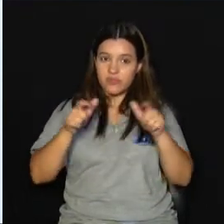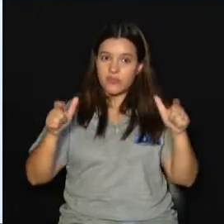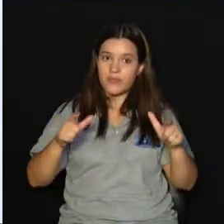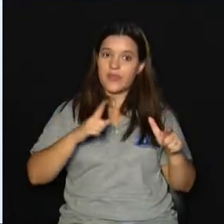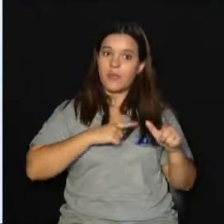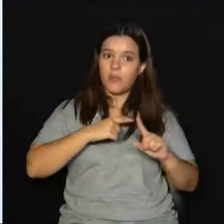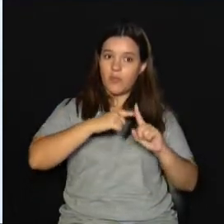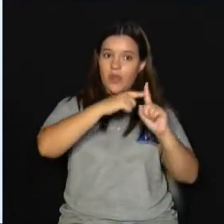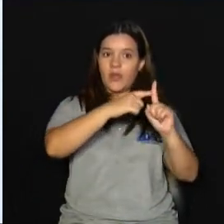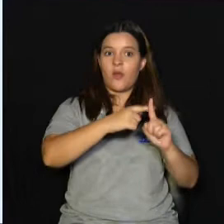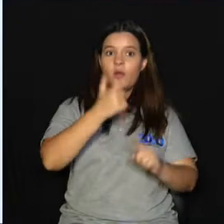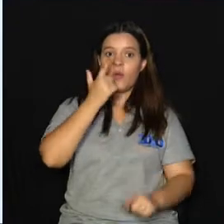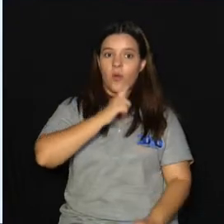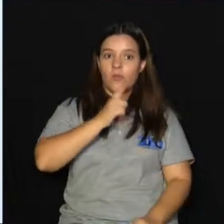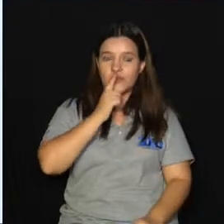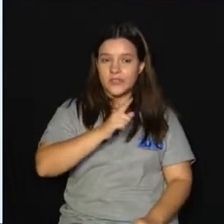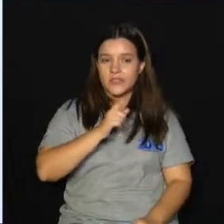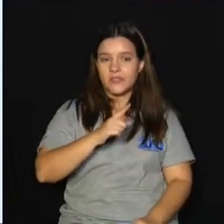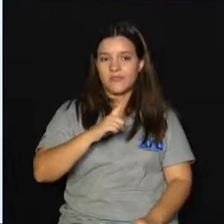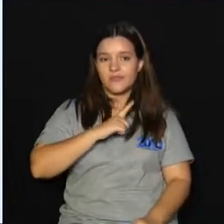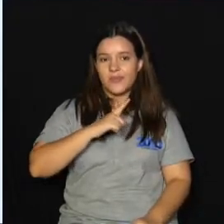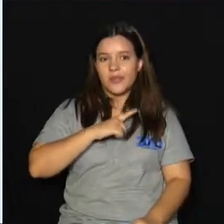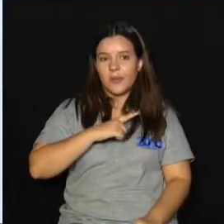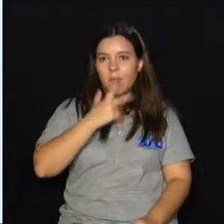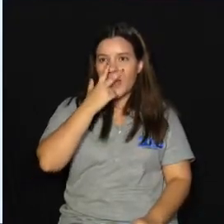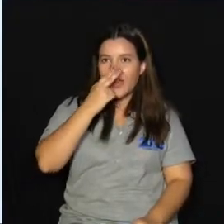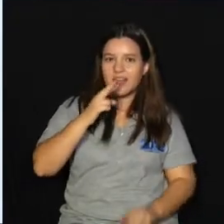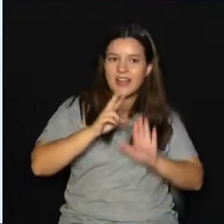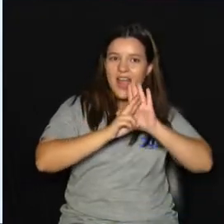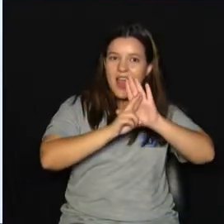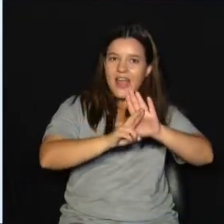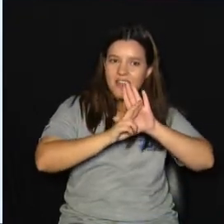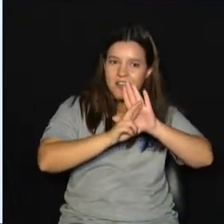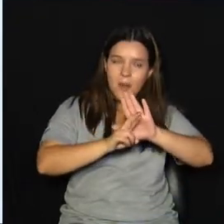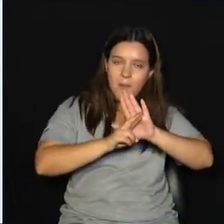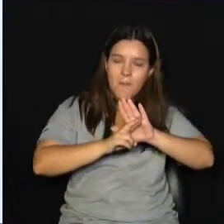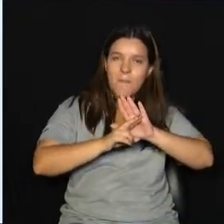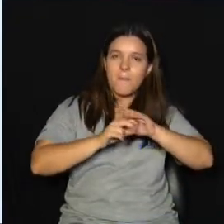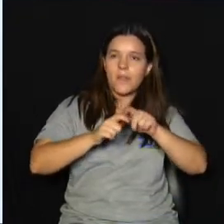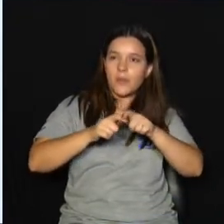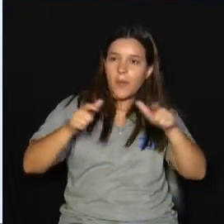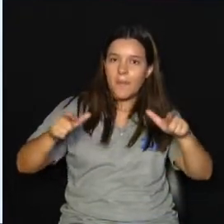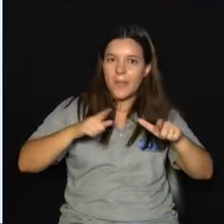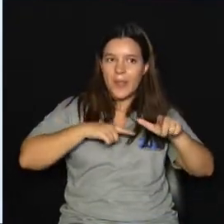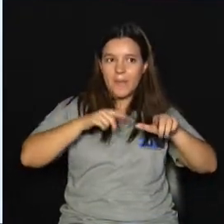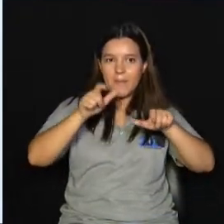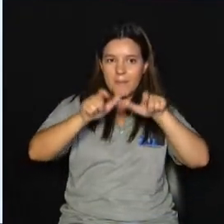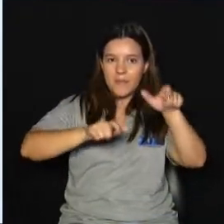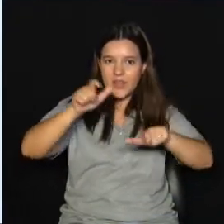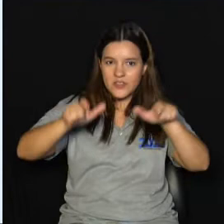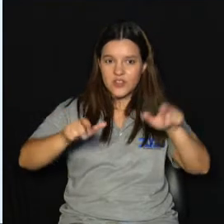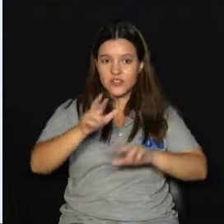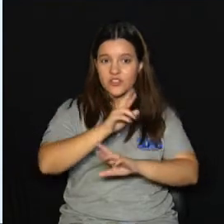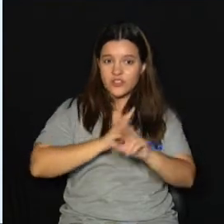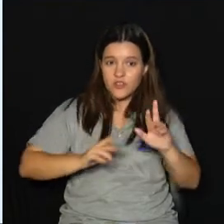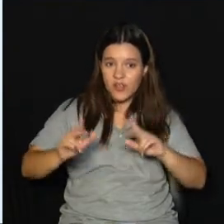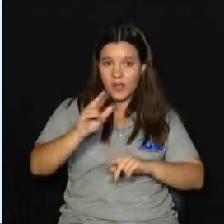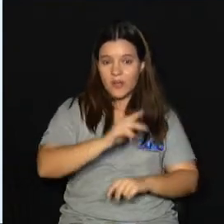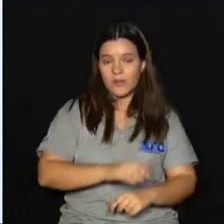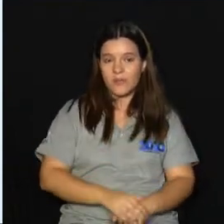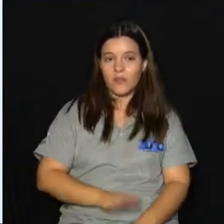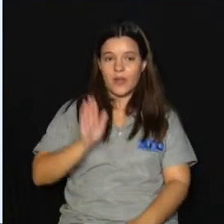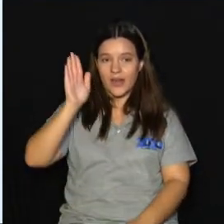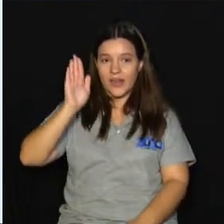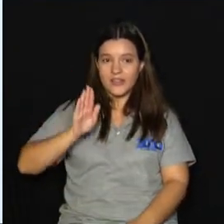positivo que você consiga ter uma representação mais acessível, assim, para o eleitorado, né? Então, você fala, olha,